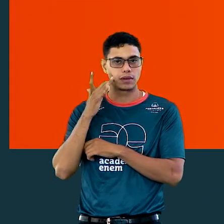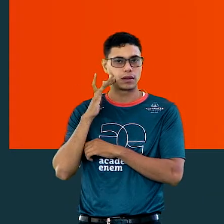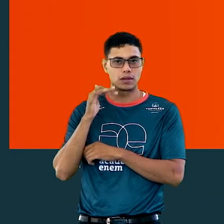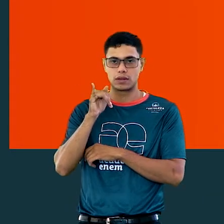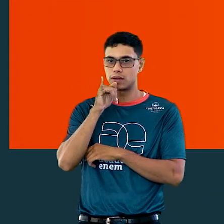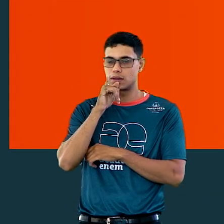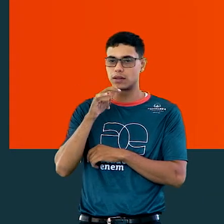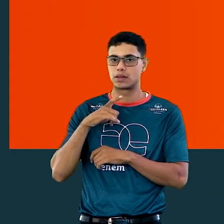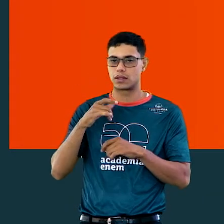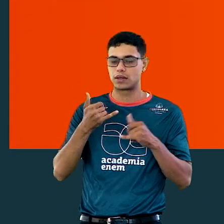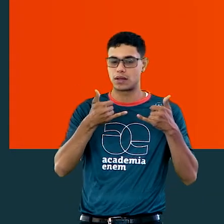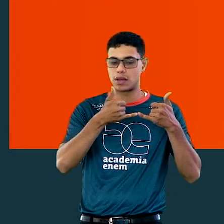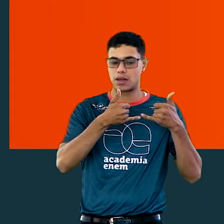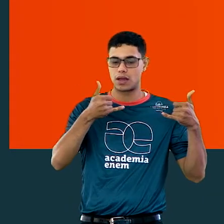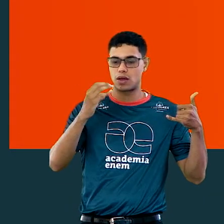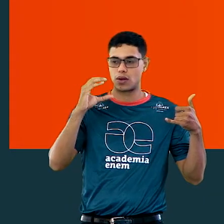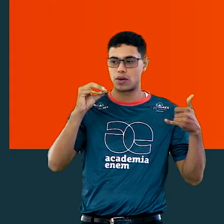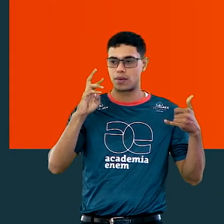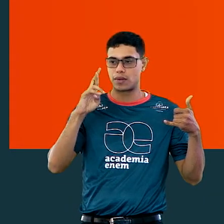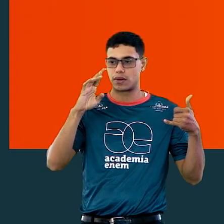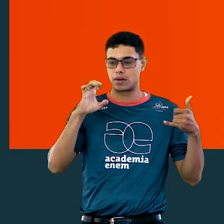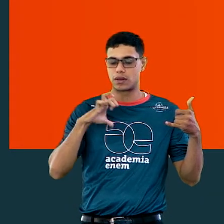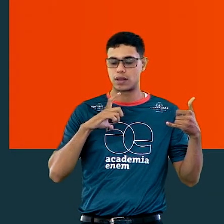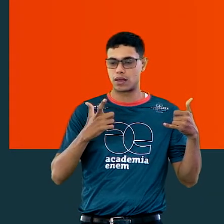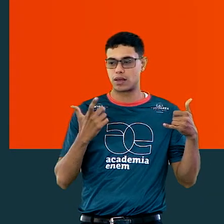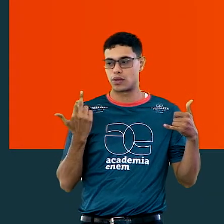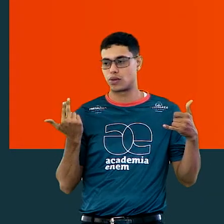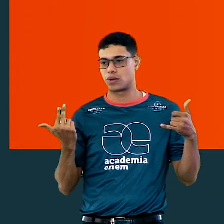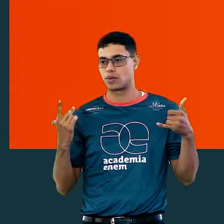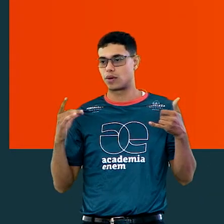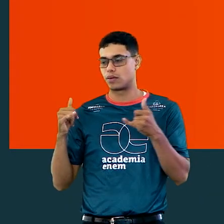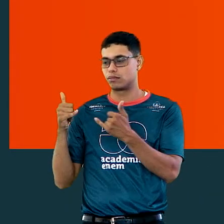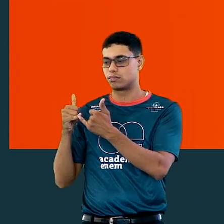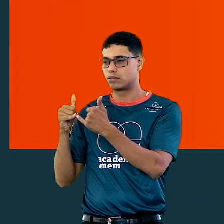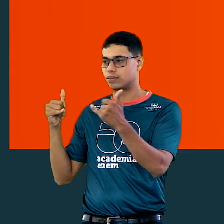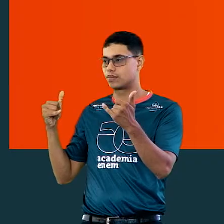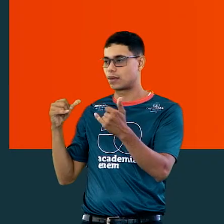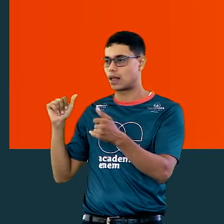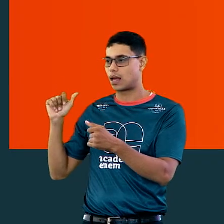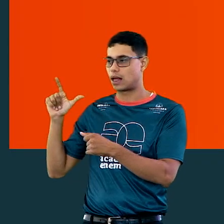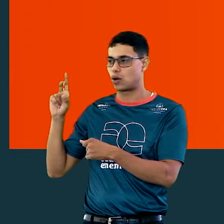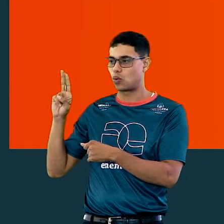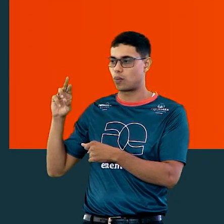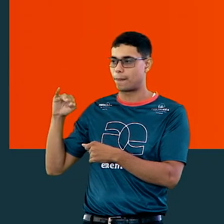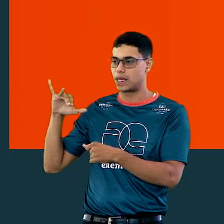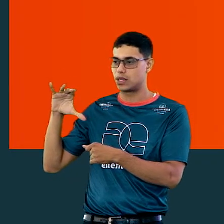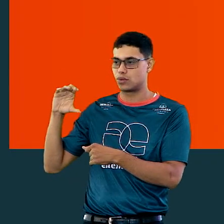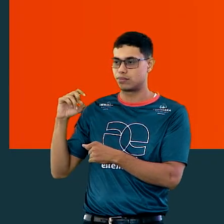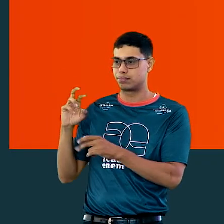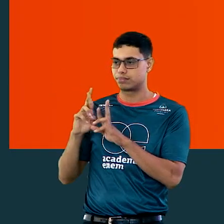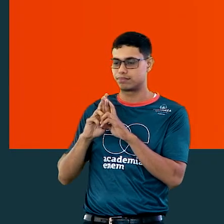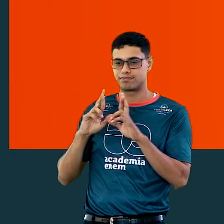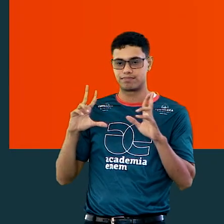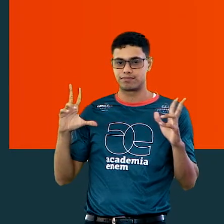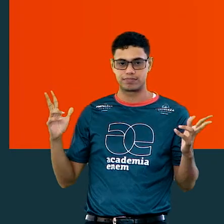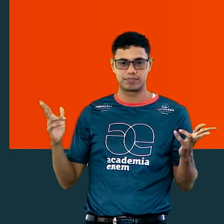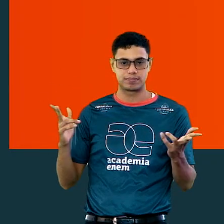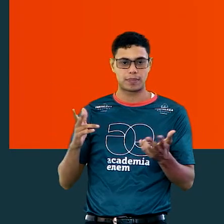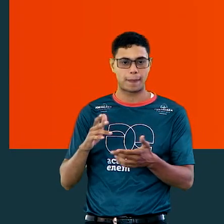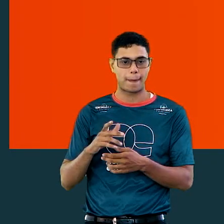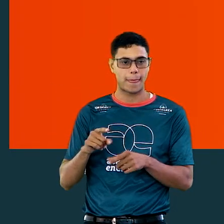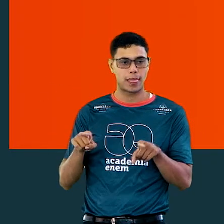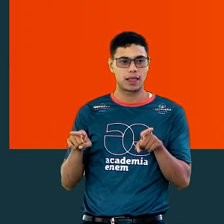um cabo de cobre tem o mesmo comportamento que um cabo de alumínio? Não. Além